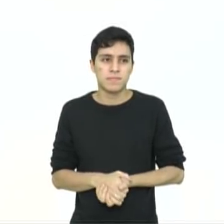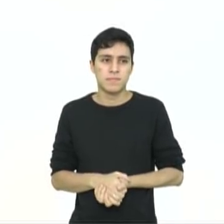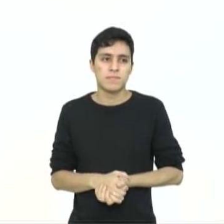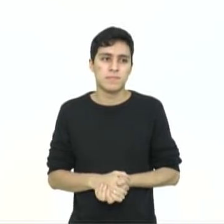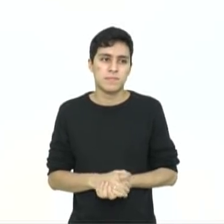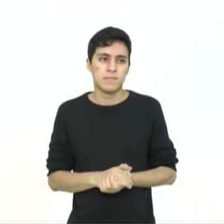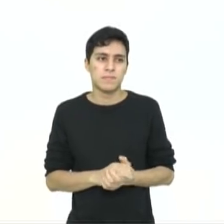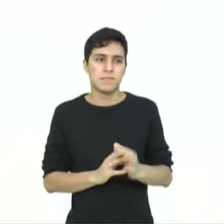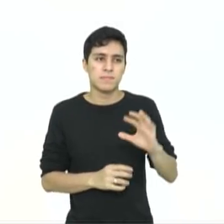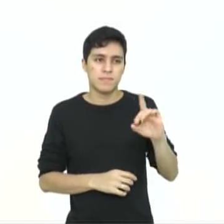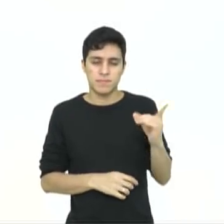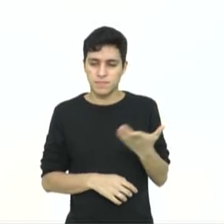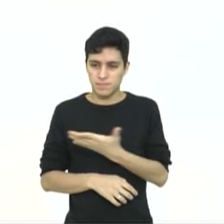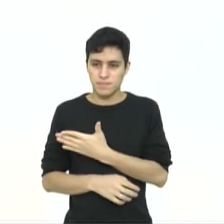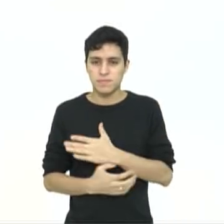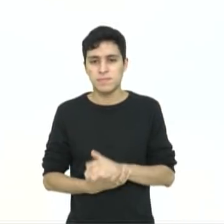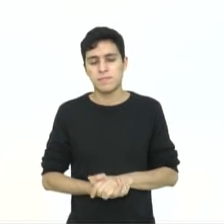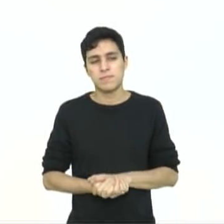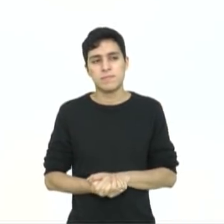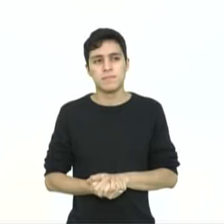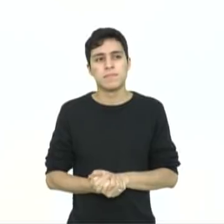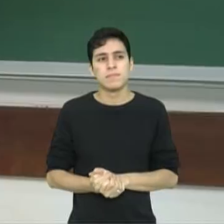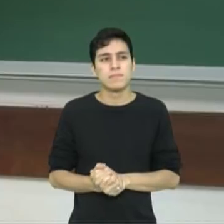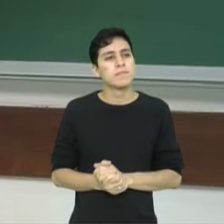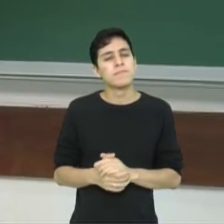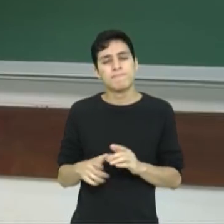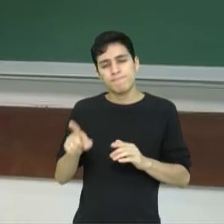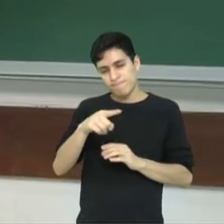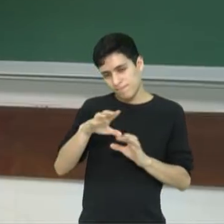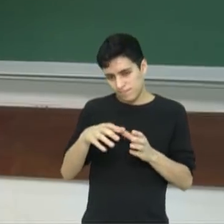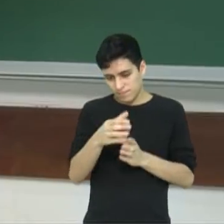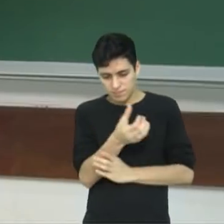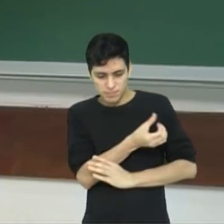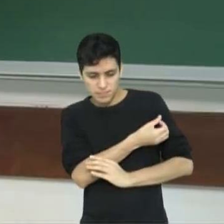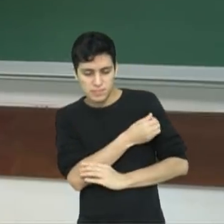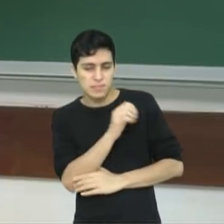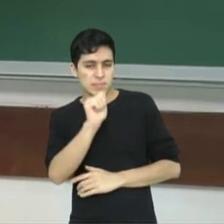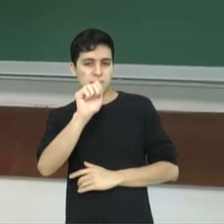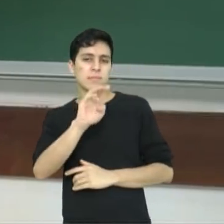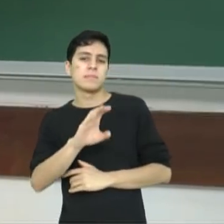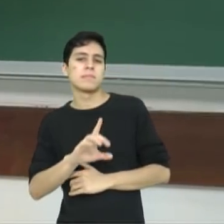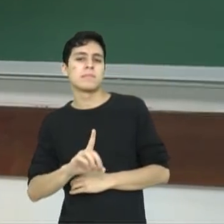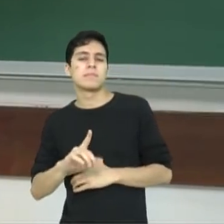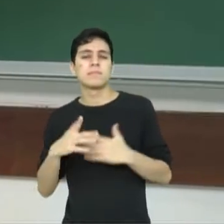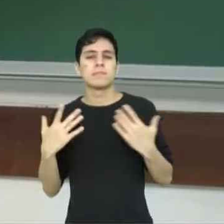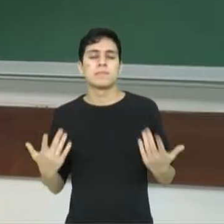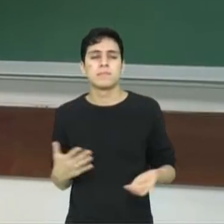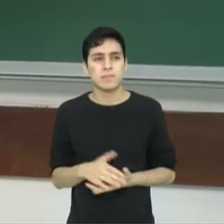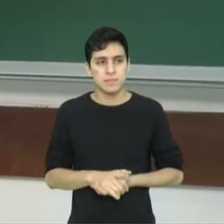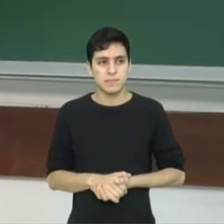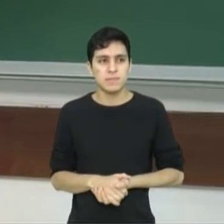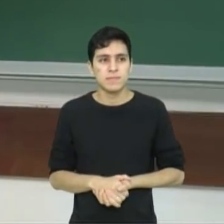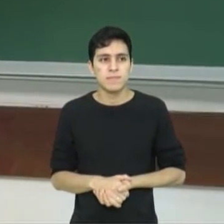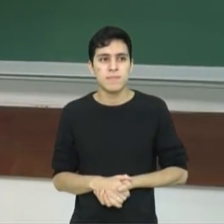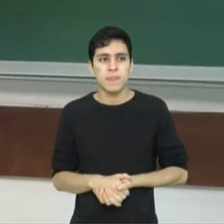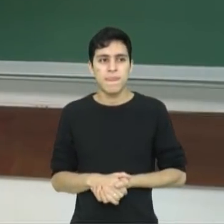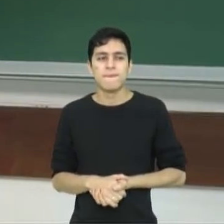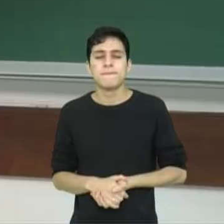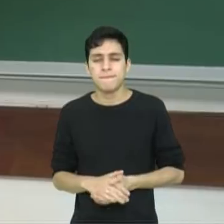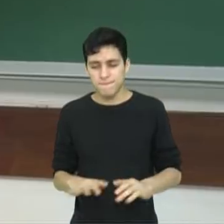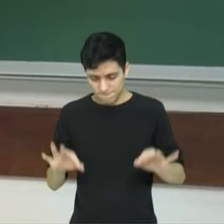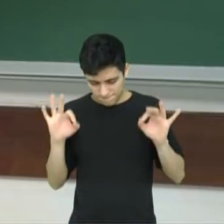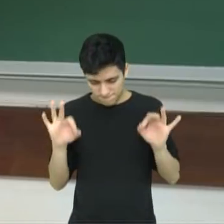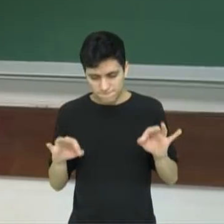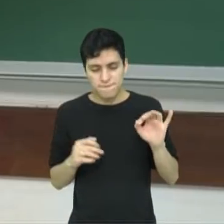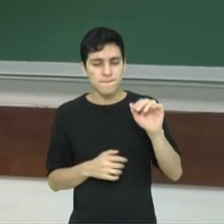E terrorismo tem várias questões, em várias religiões, em várias pessoas extremas, não apenas numa religião. Isso é muito importante